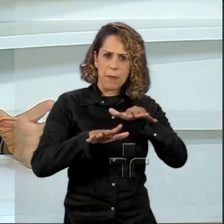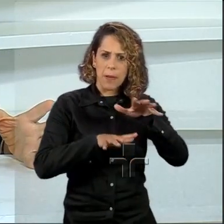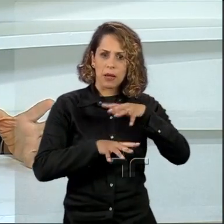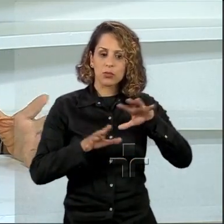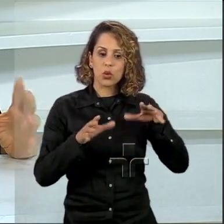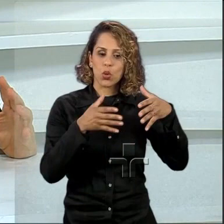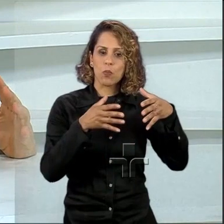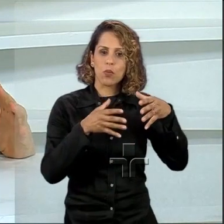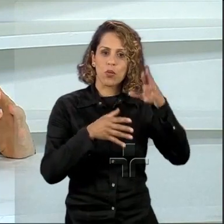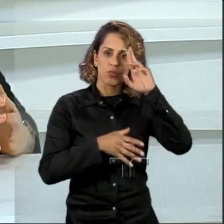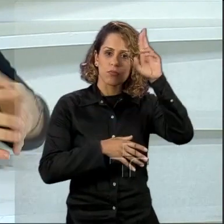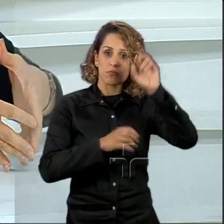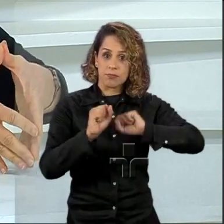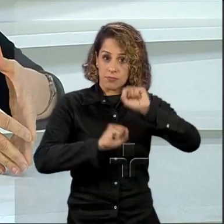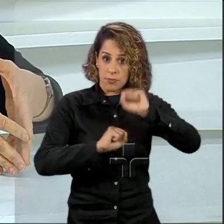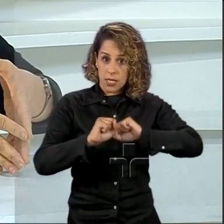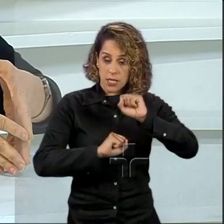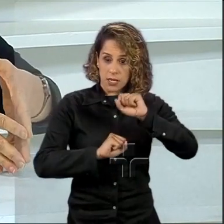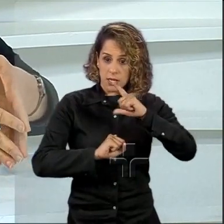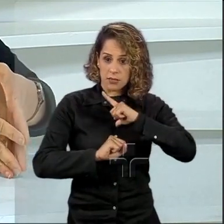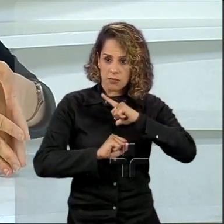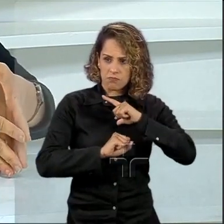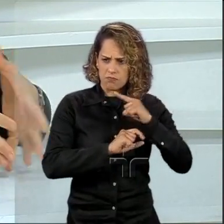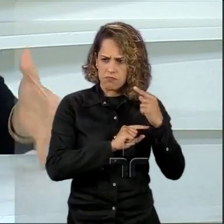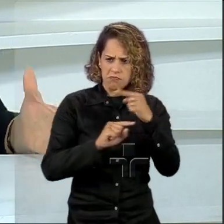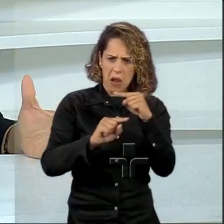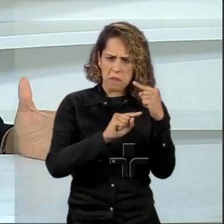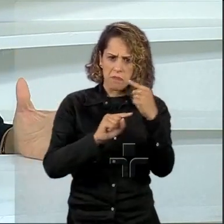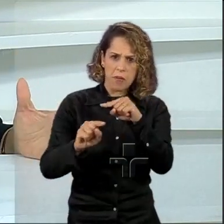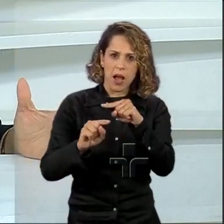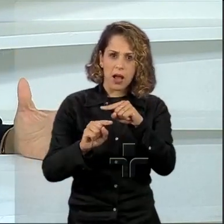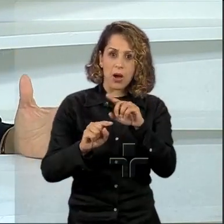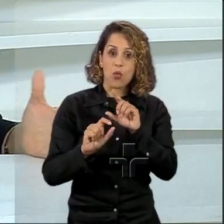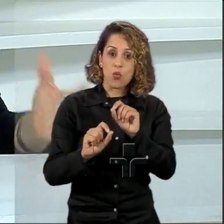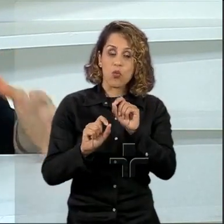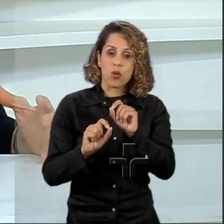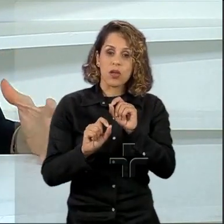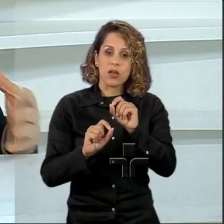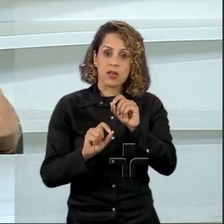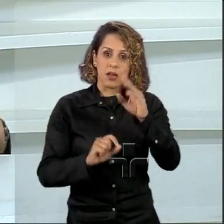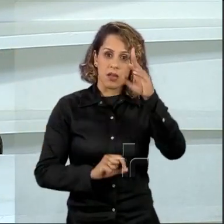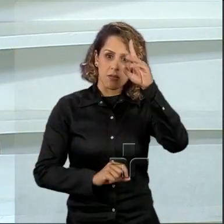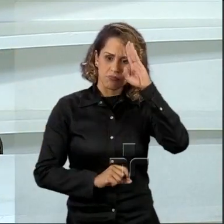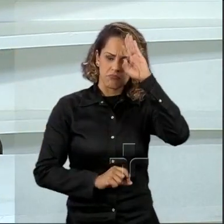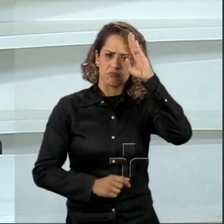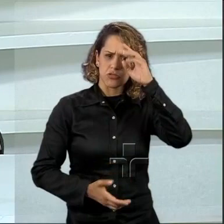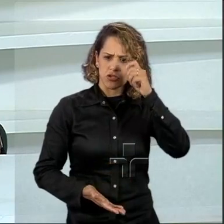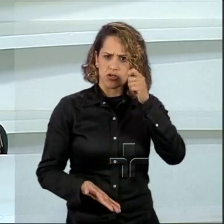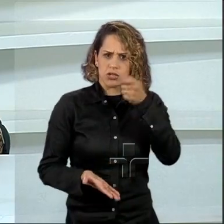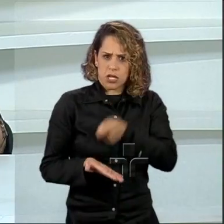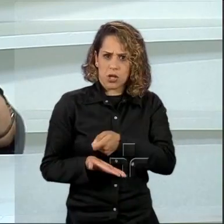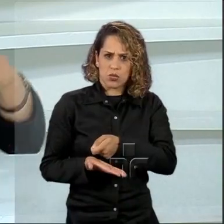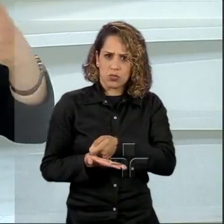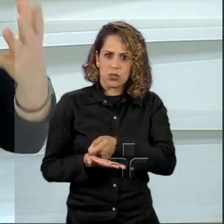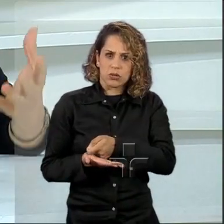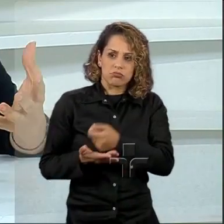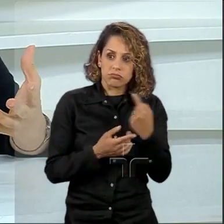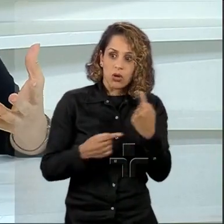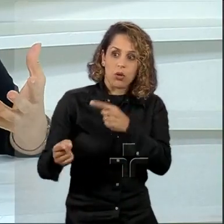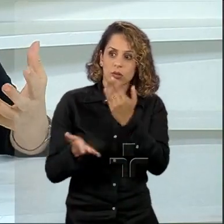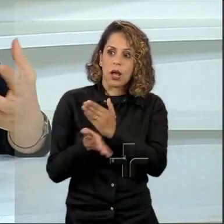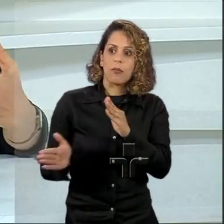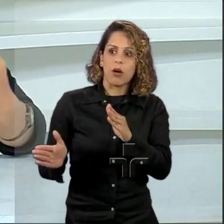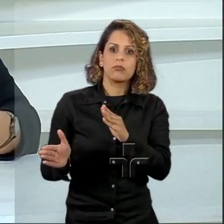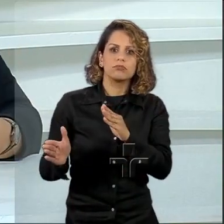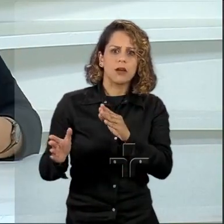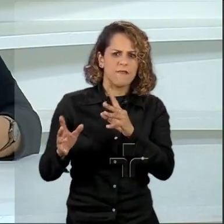empresários pela derrocada da ditadura foi super importante. Até que ponto hoje você consegue